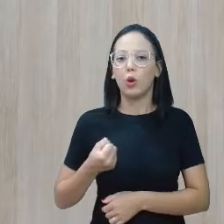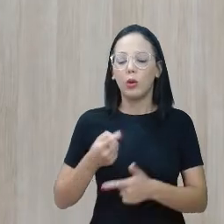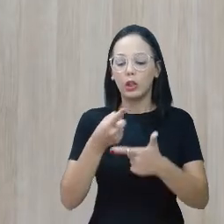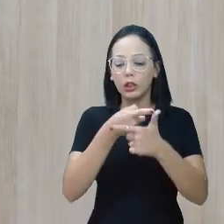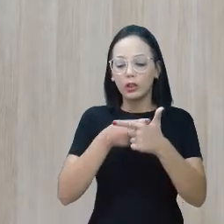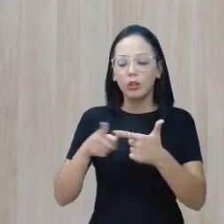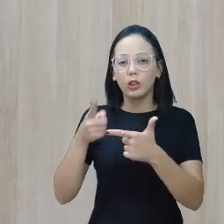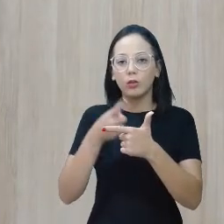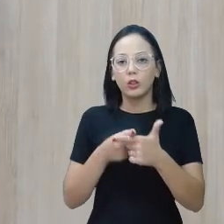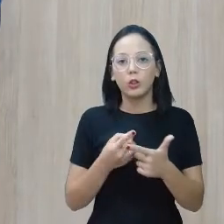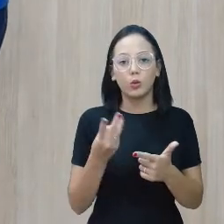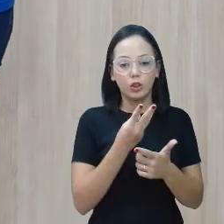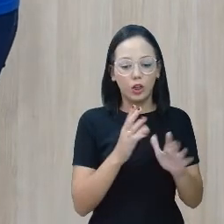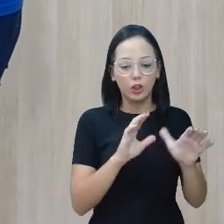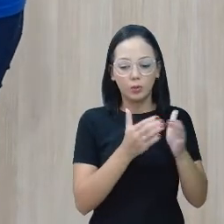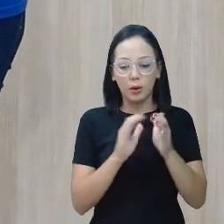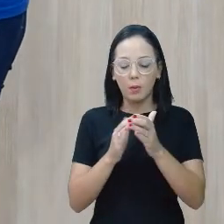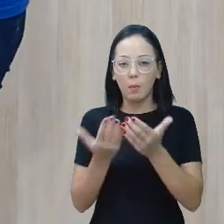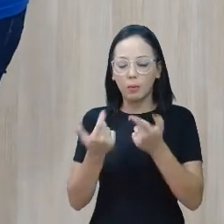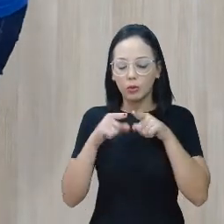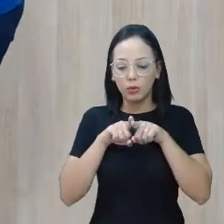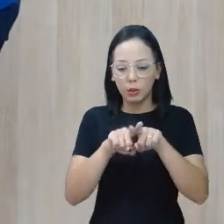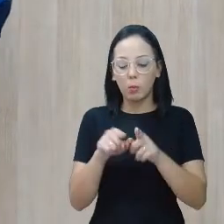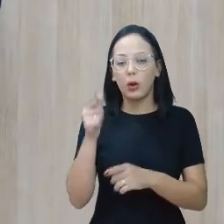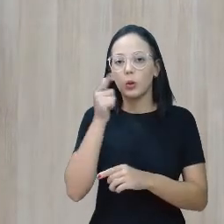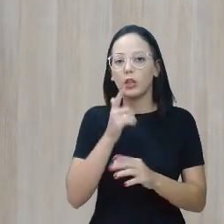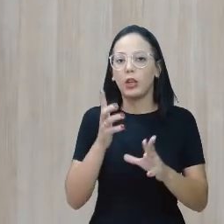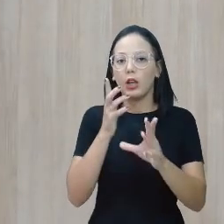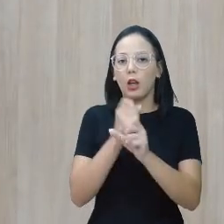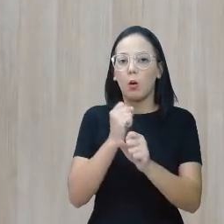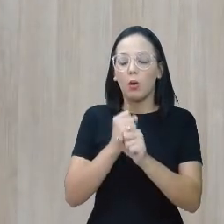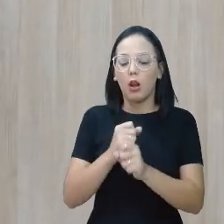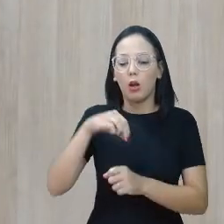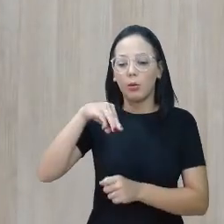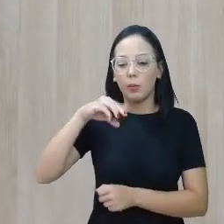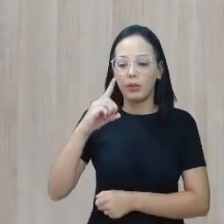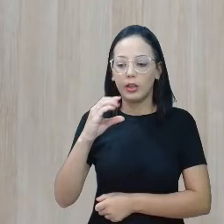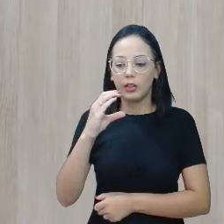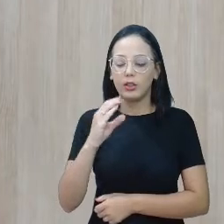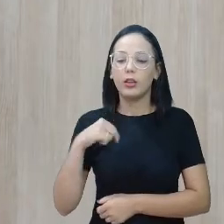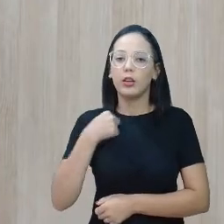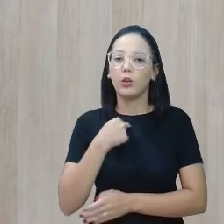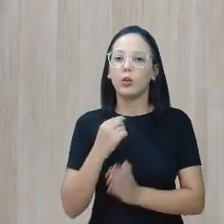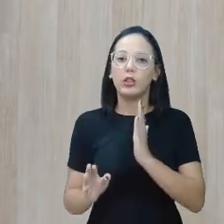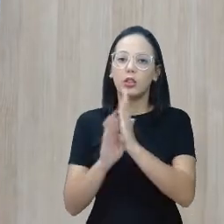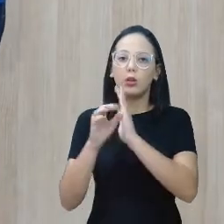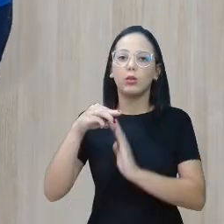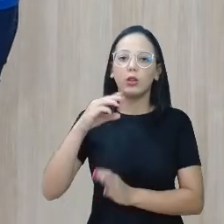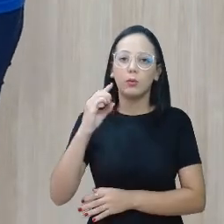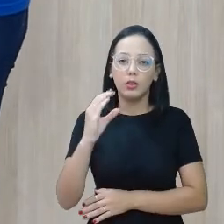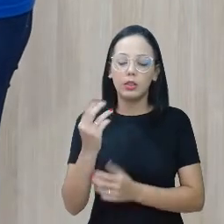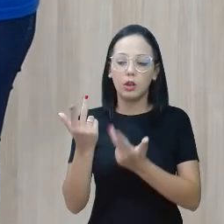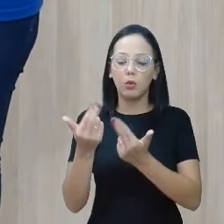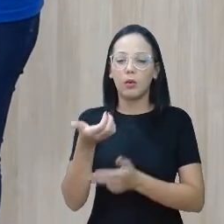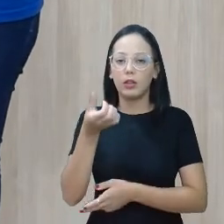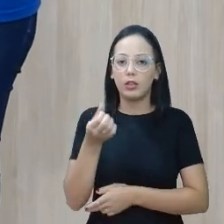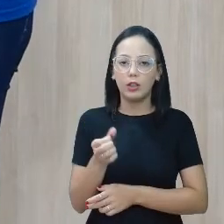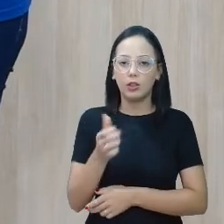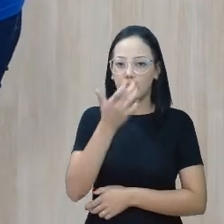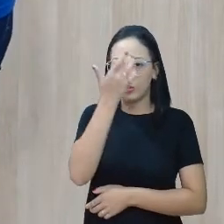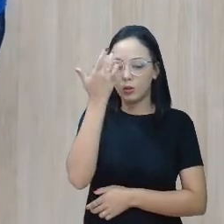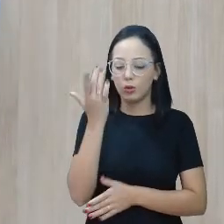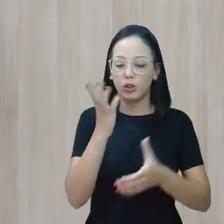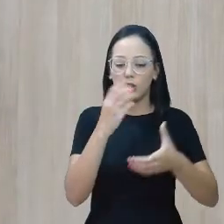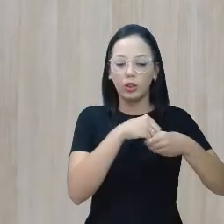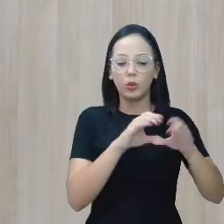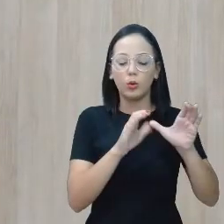dividiu os 3 ao mesmo tempo para calcular o MDC. Nesse caso, a gente achou o MDC igual a 6 pessoas em